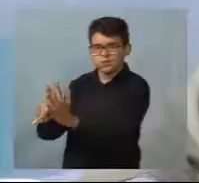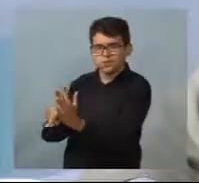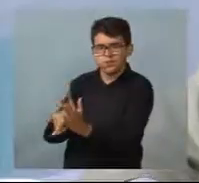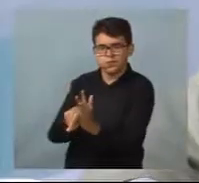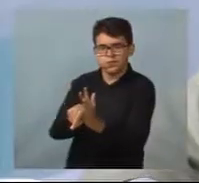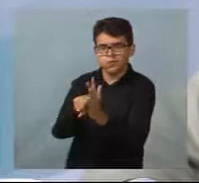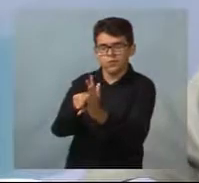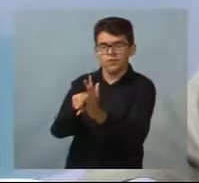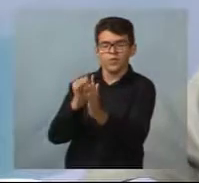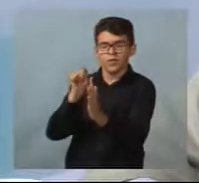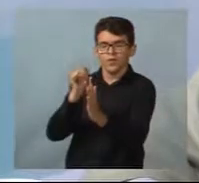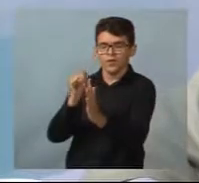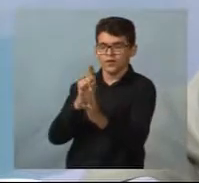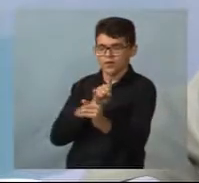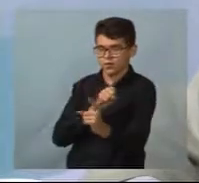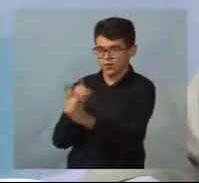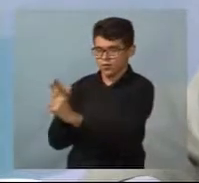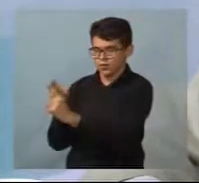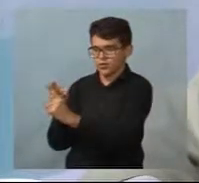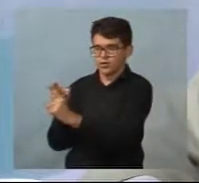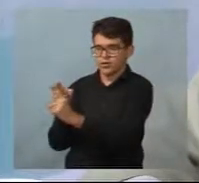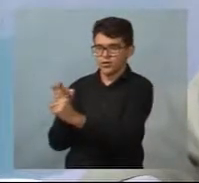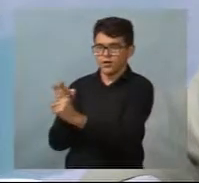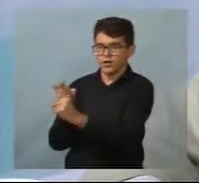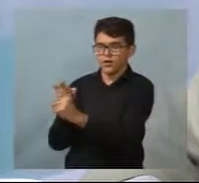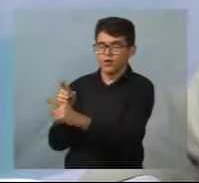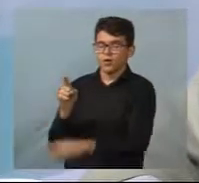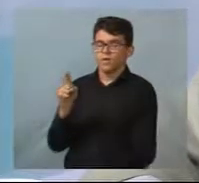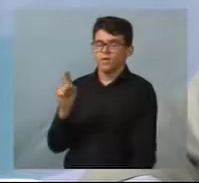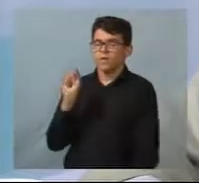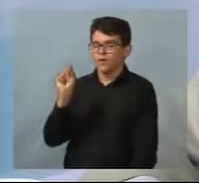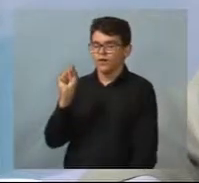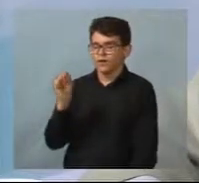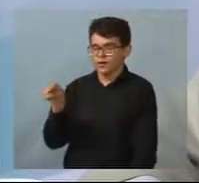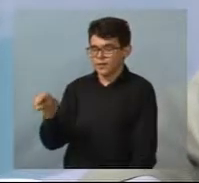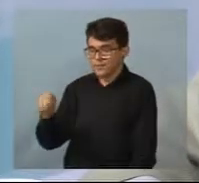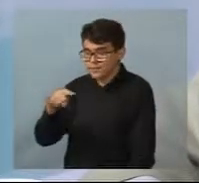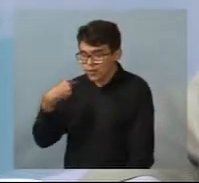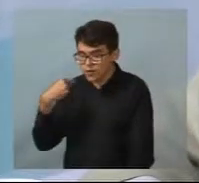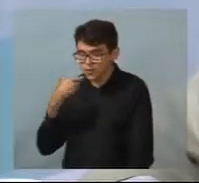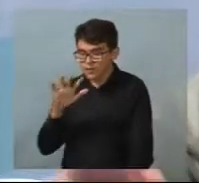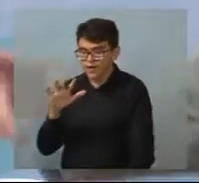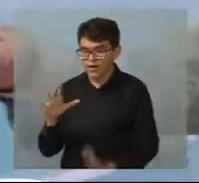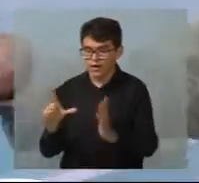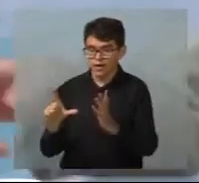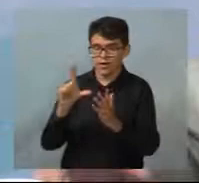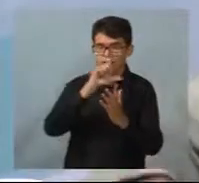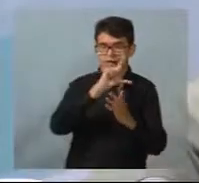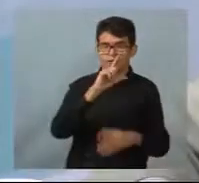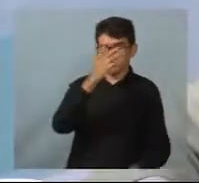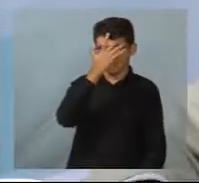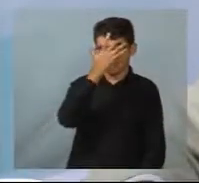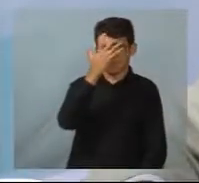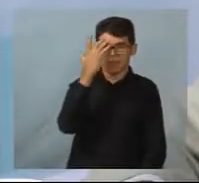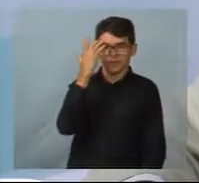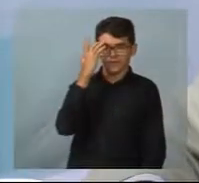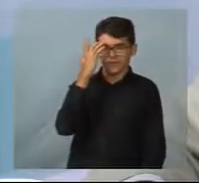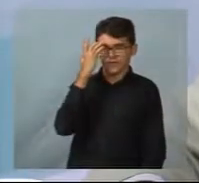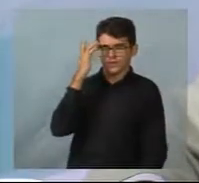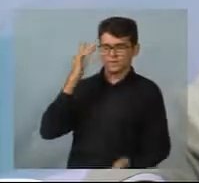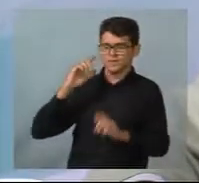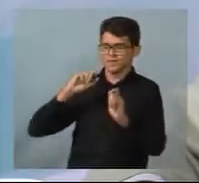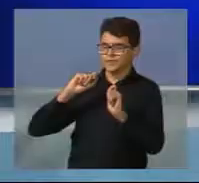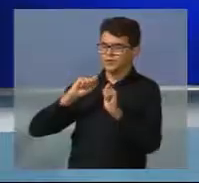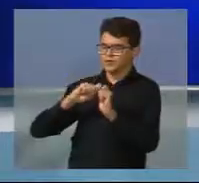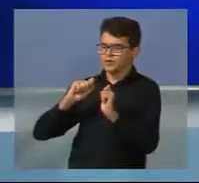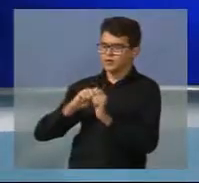ameaçado aquele camarada. Não é? Depois faz uma busca na casa e descobre que lá tem uma arma compatível com a arma que matou.